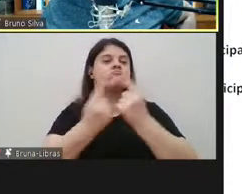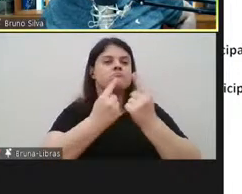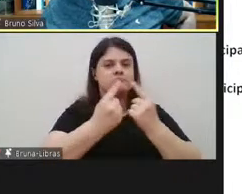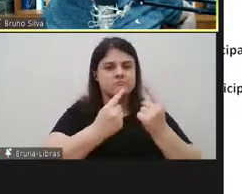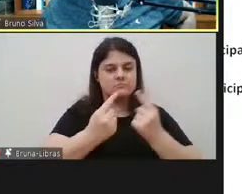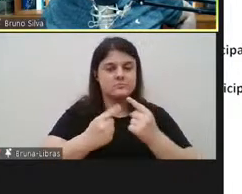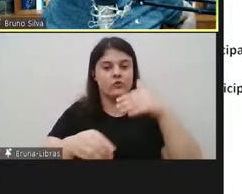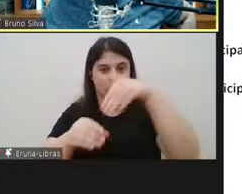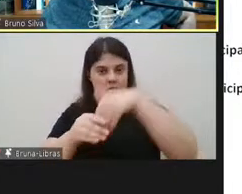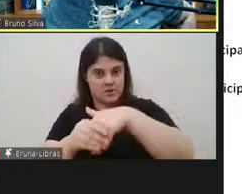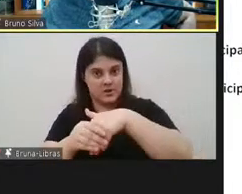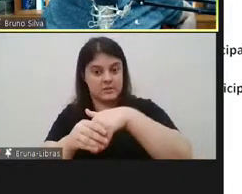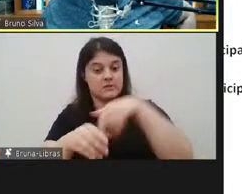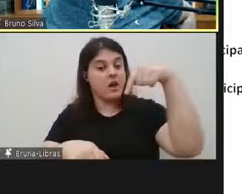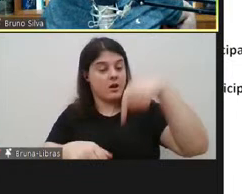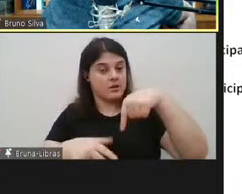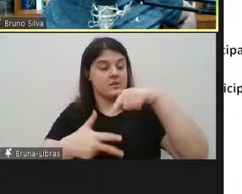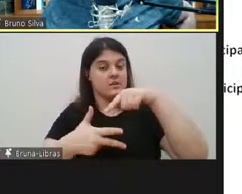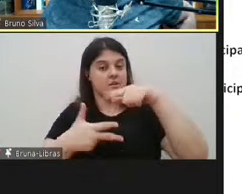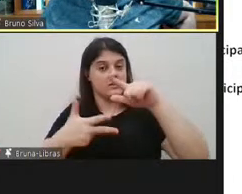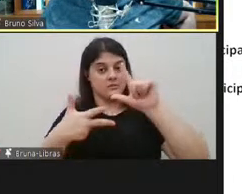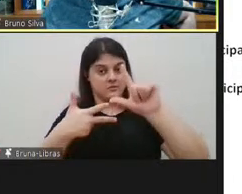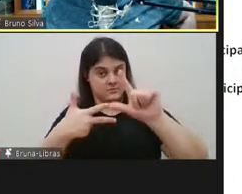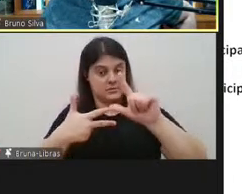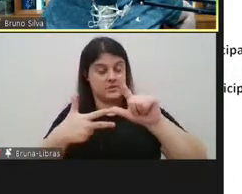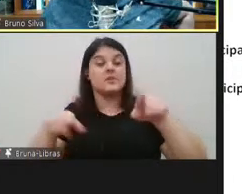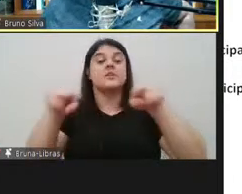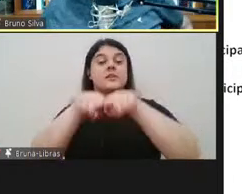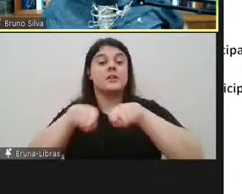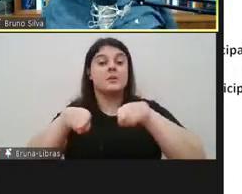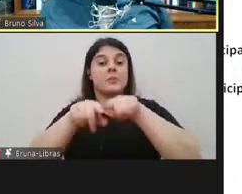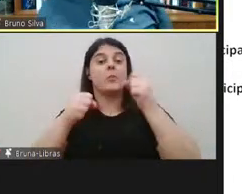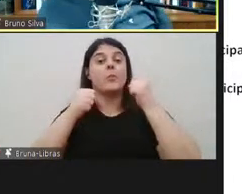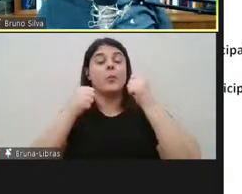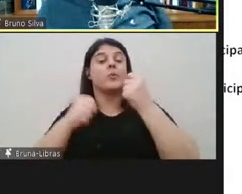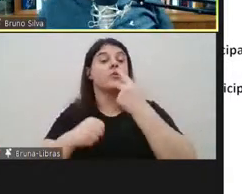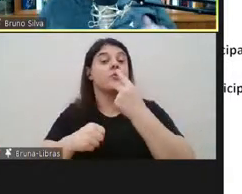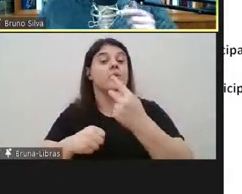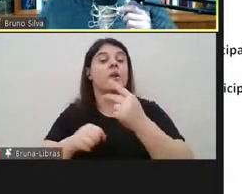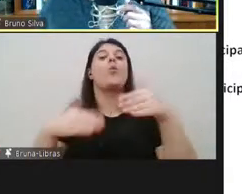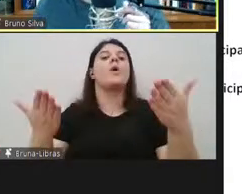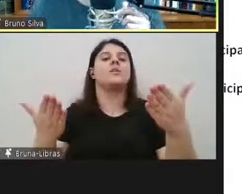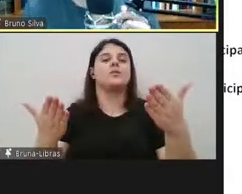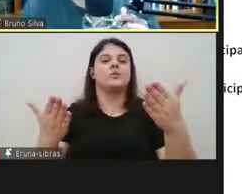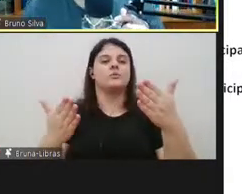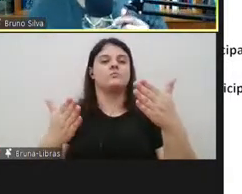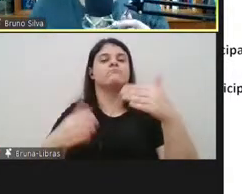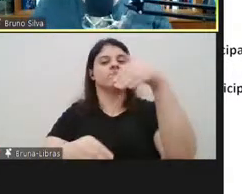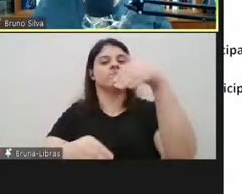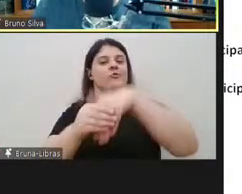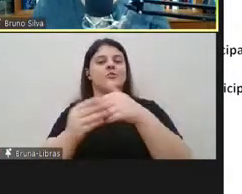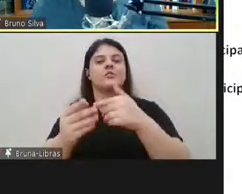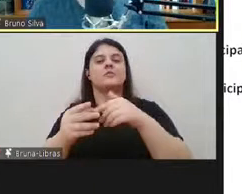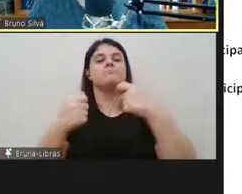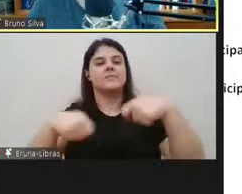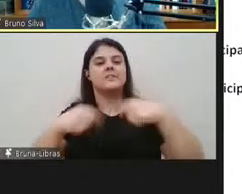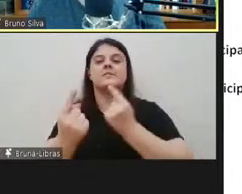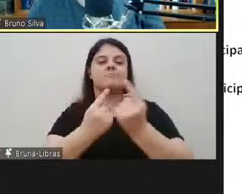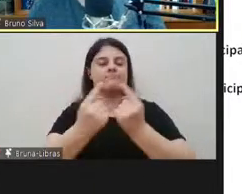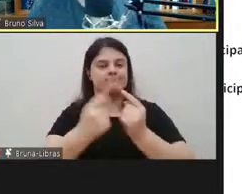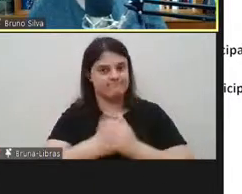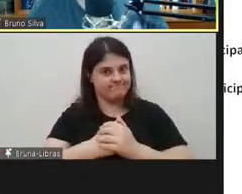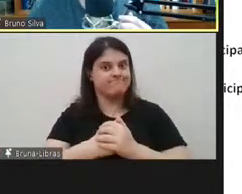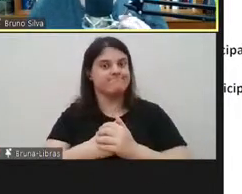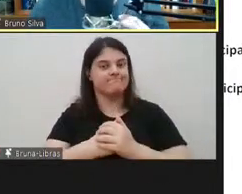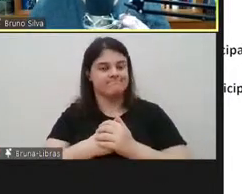discutido o que vai ser votado aqui no Legislativo mas ele também tem o poder de dizer quando isso será votado aqui no Poder